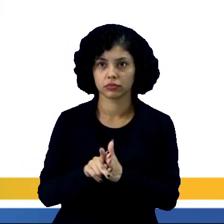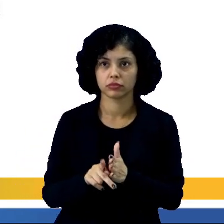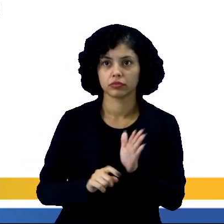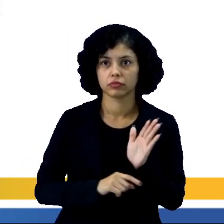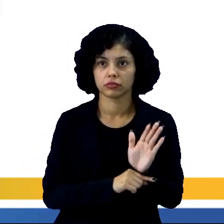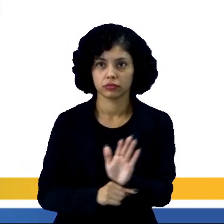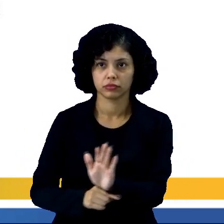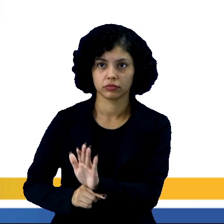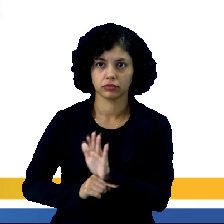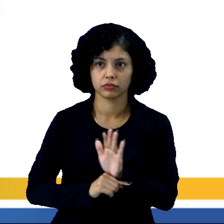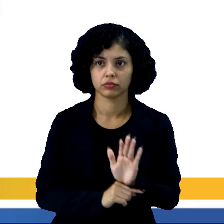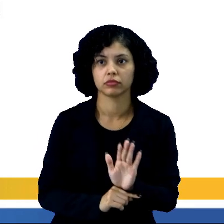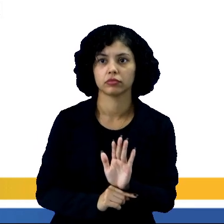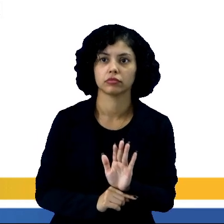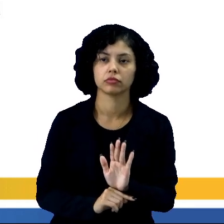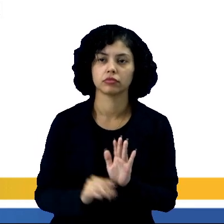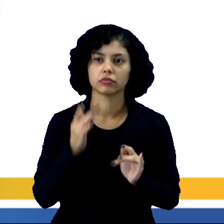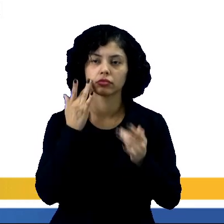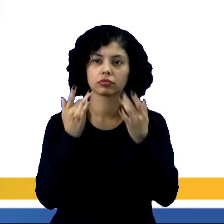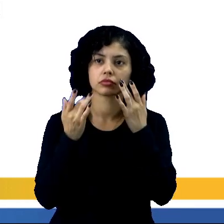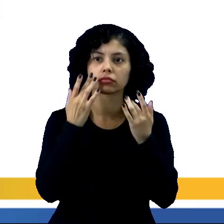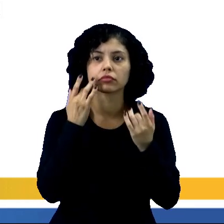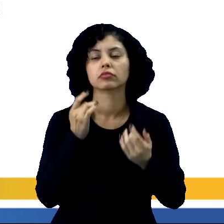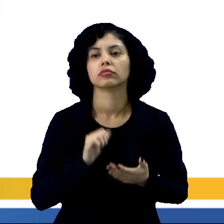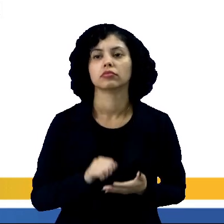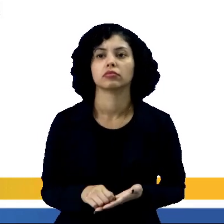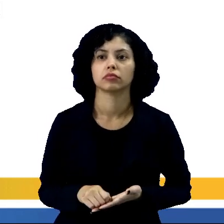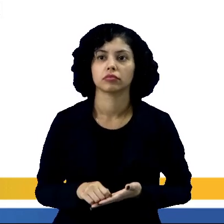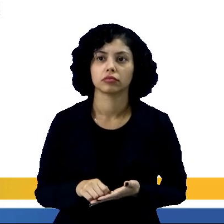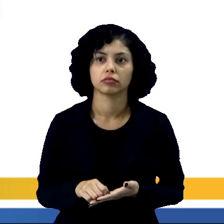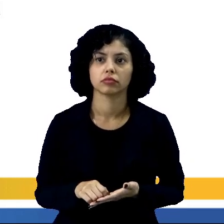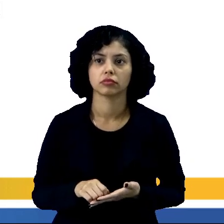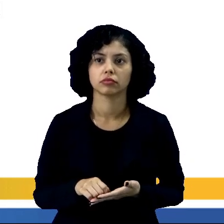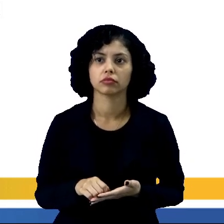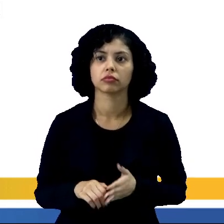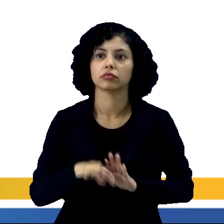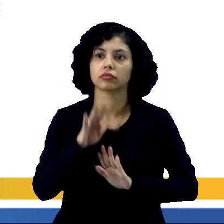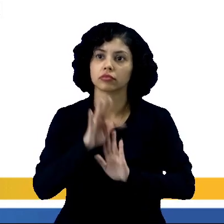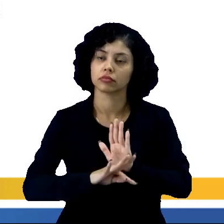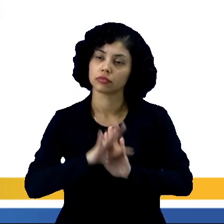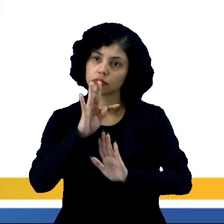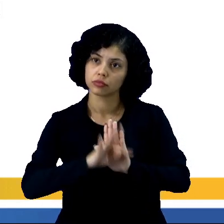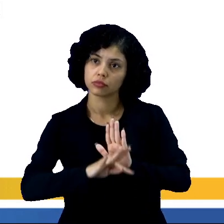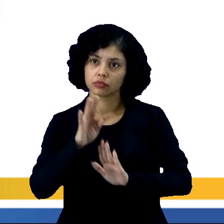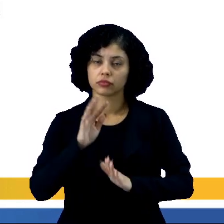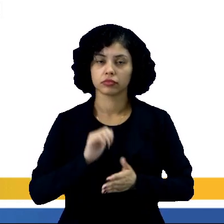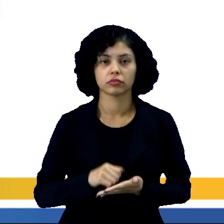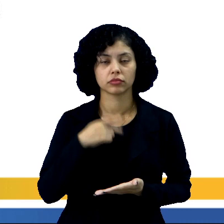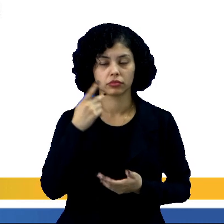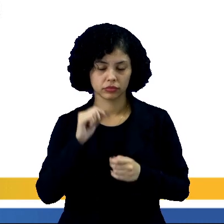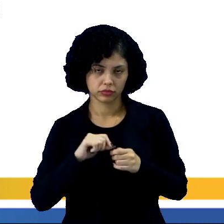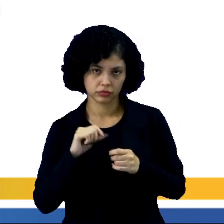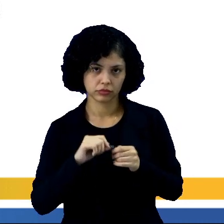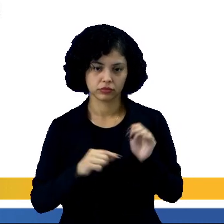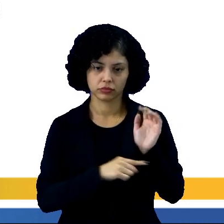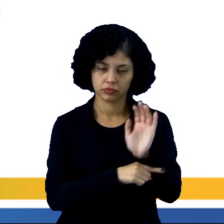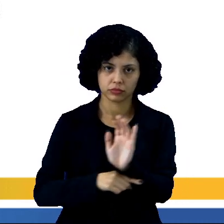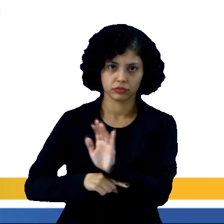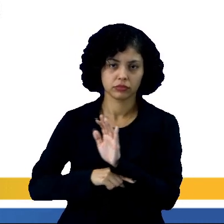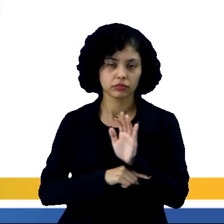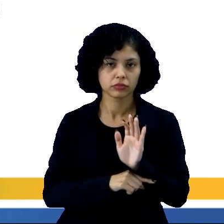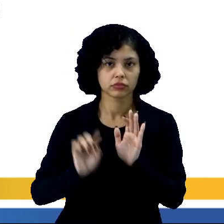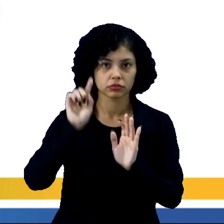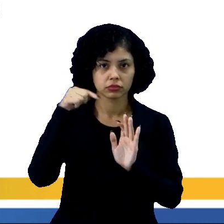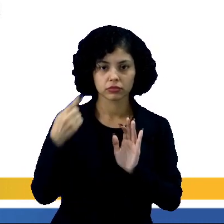como objetivo específico a representação e o espetáculo, né? A gente vai fazer aí a